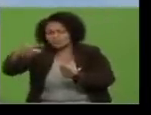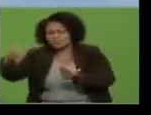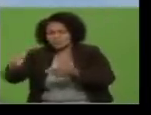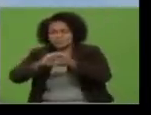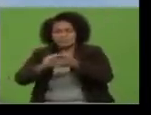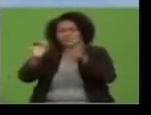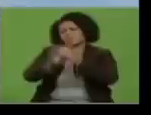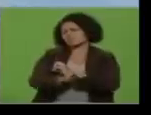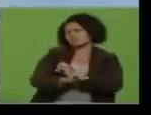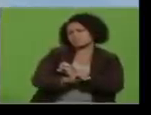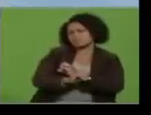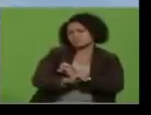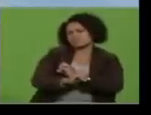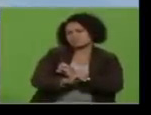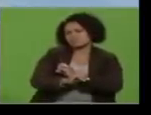os outros.